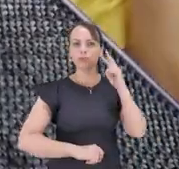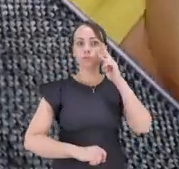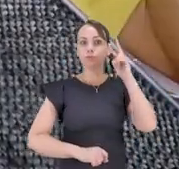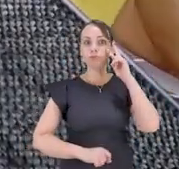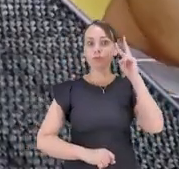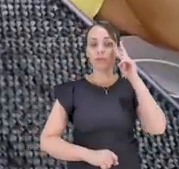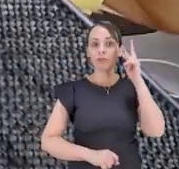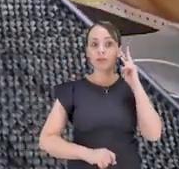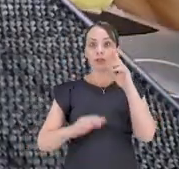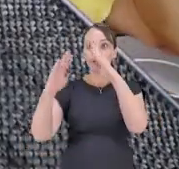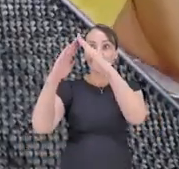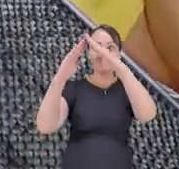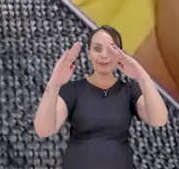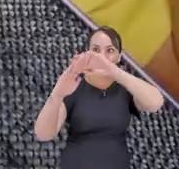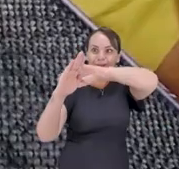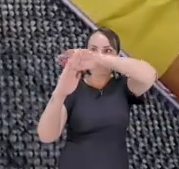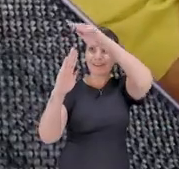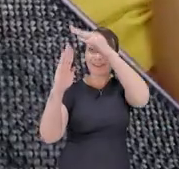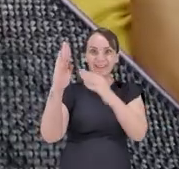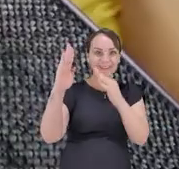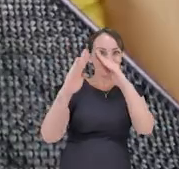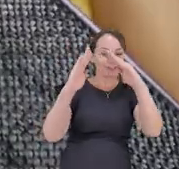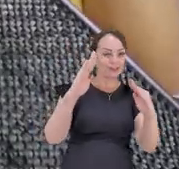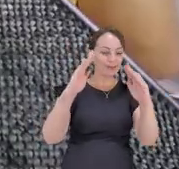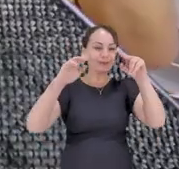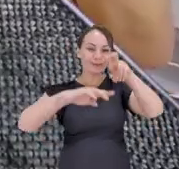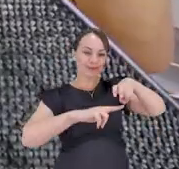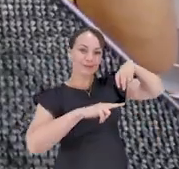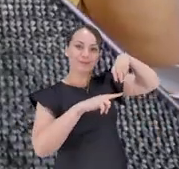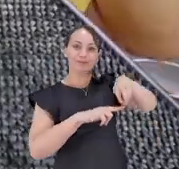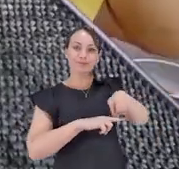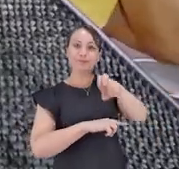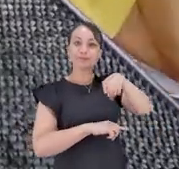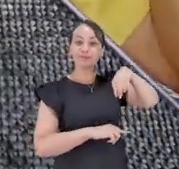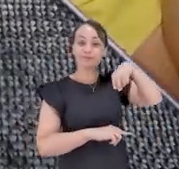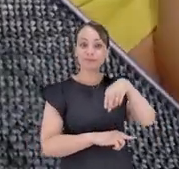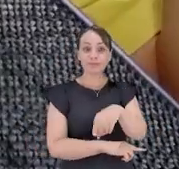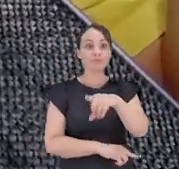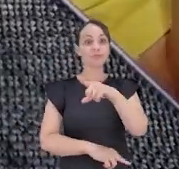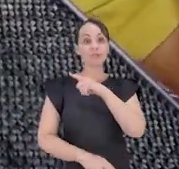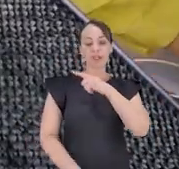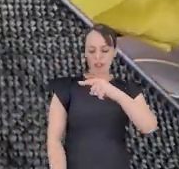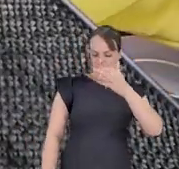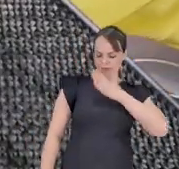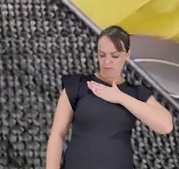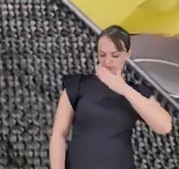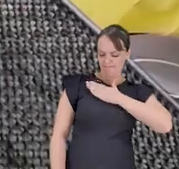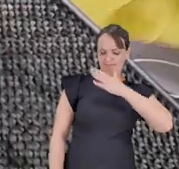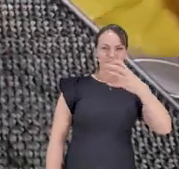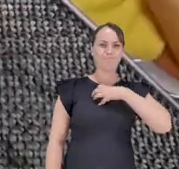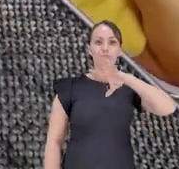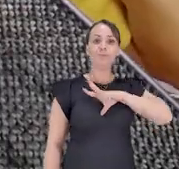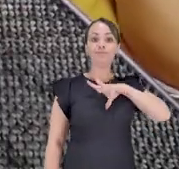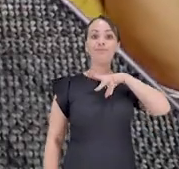meninas, cabana de folhagem e balanço, e no peito um sentimento